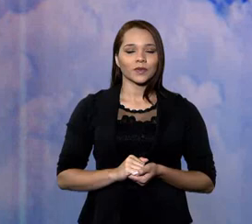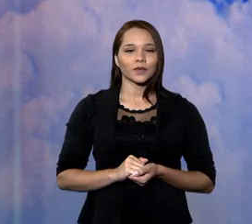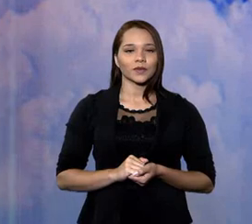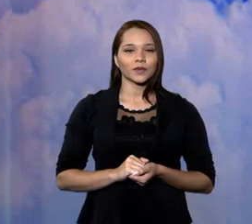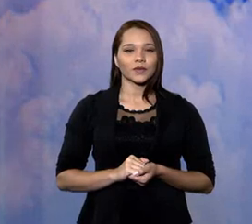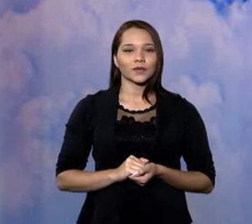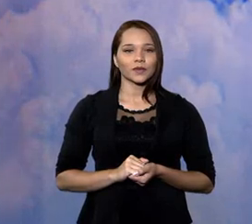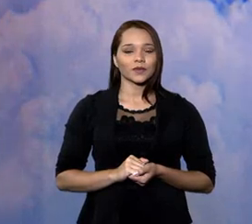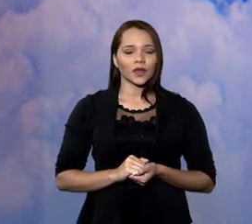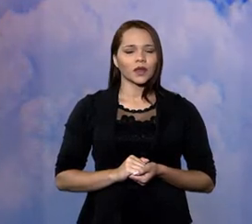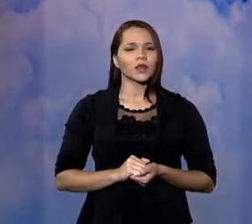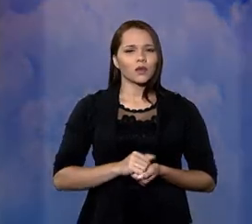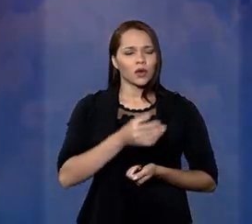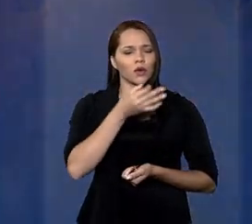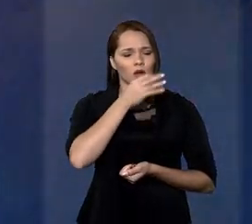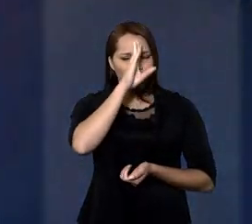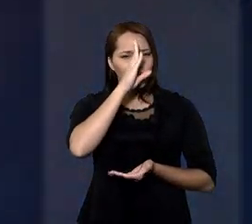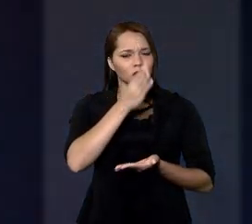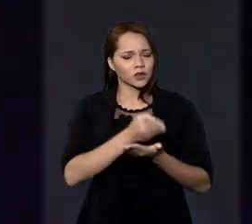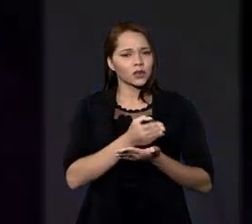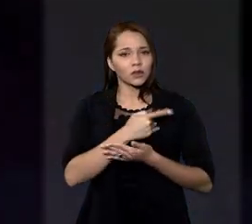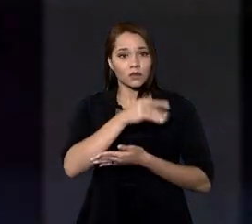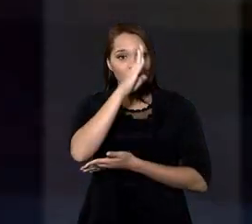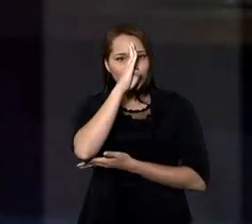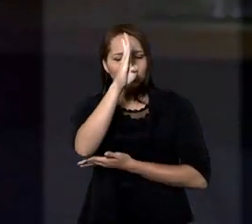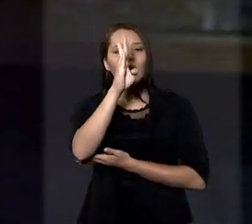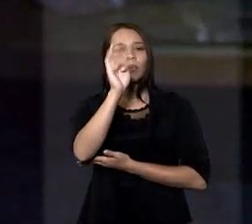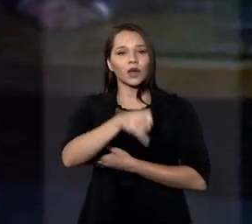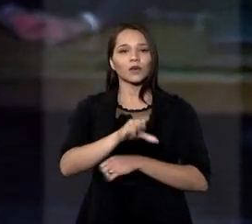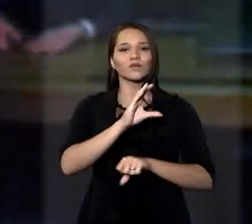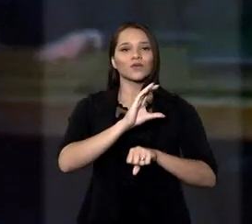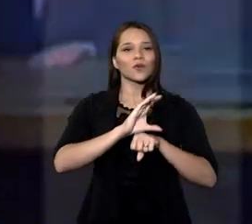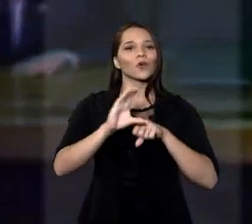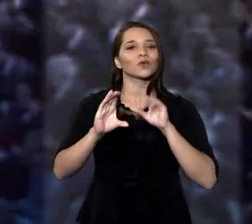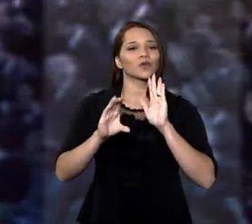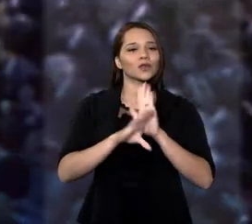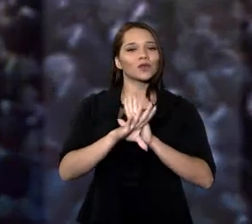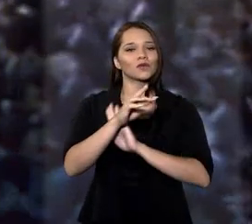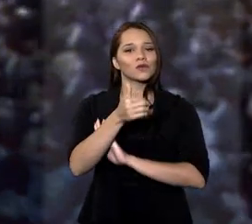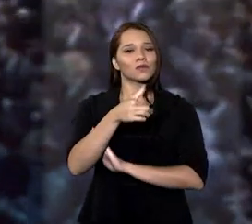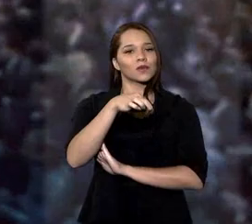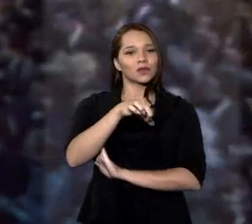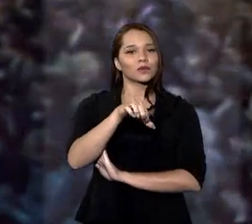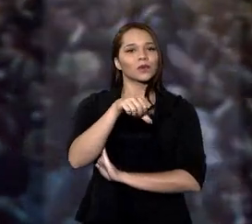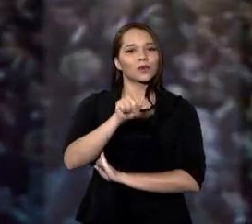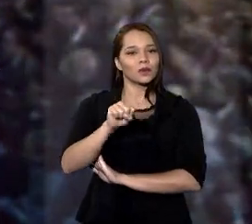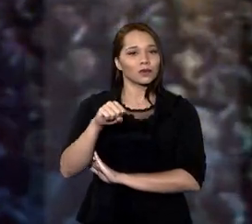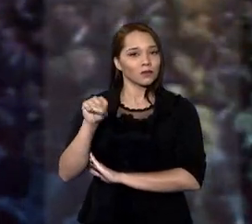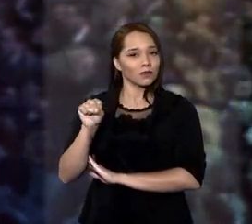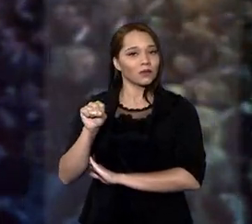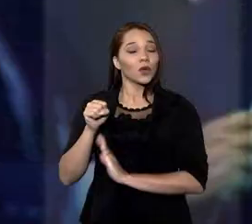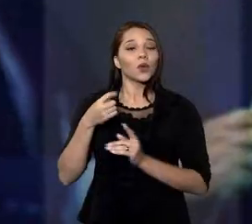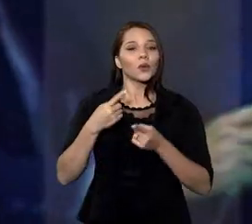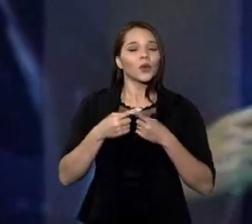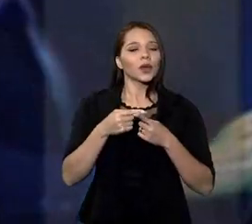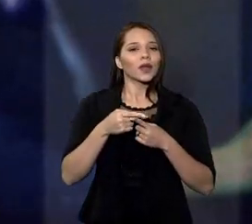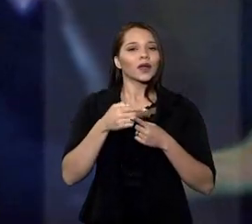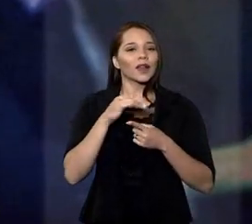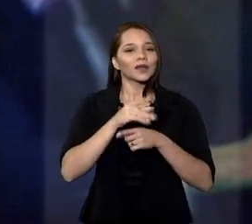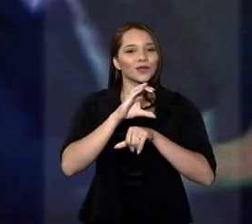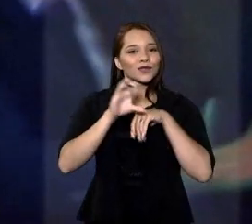acredito que o principal marco é de fato a constituição de 1988 né que possibilitou